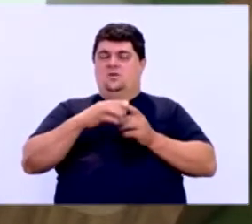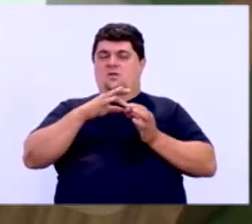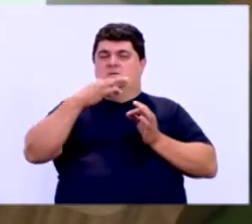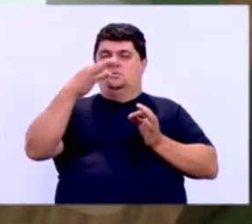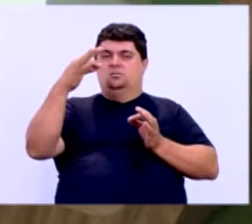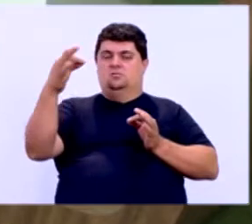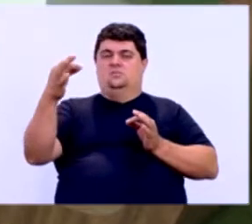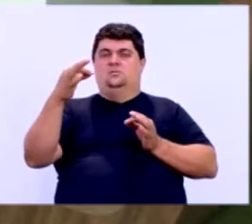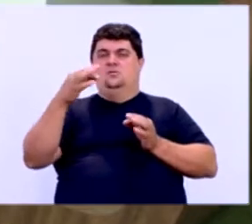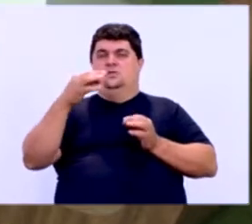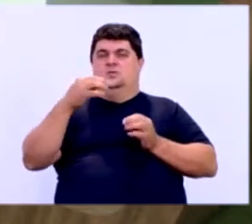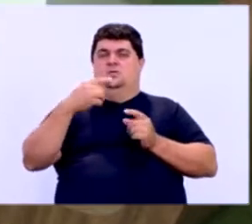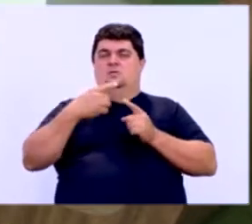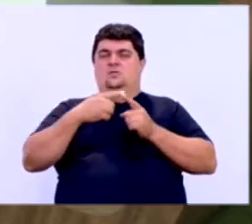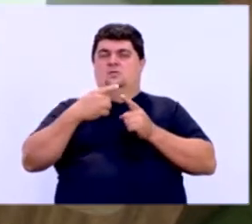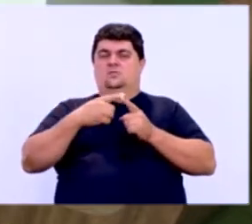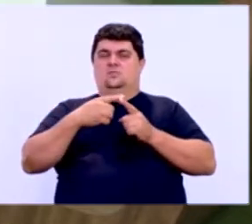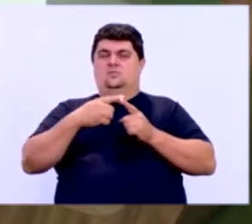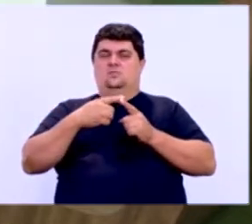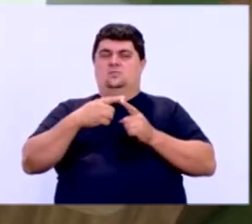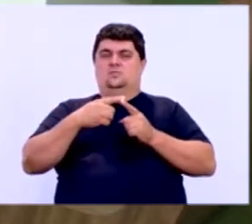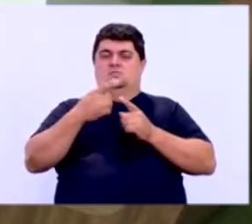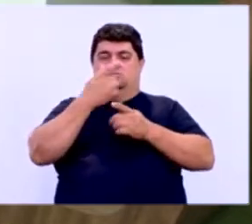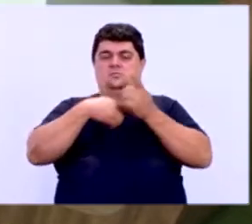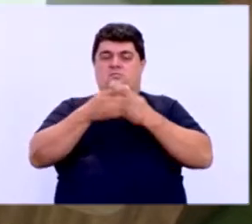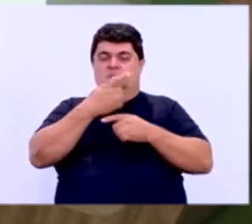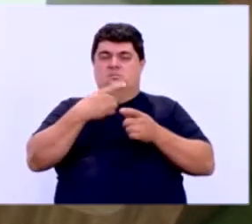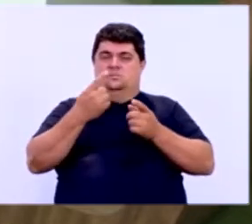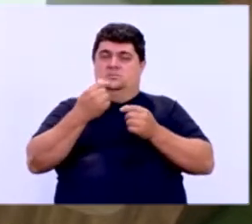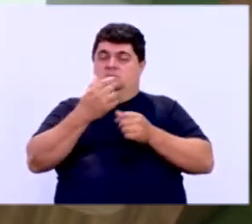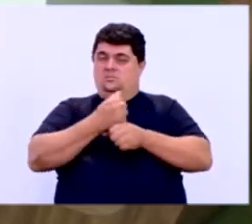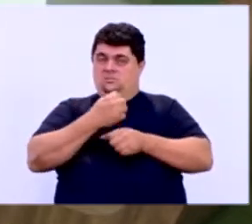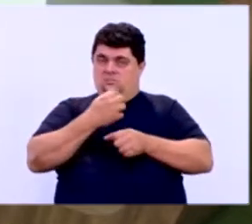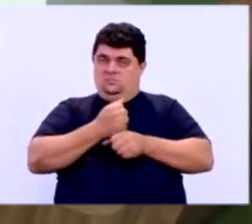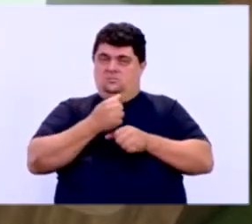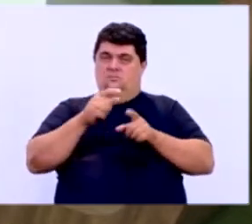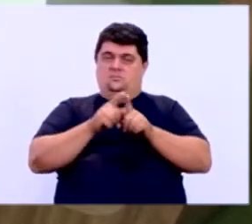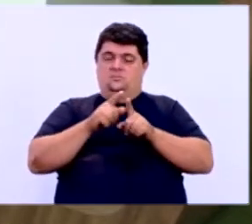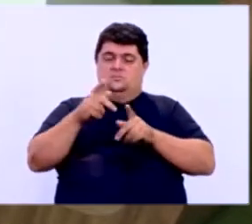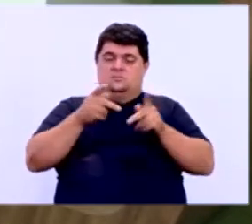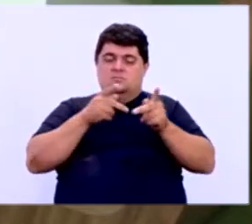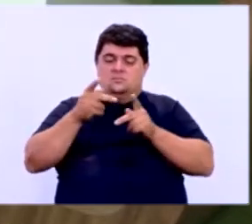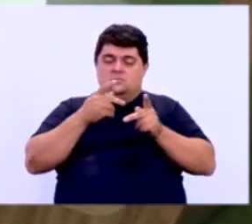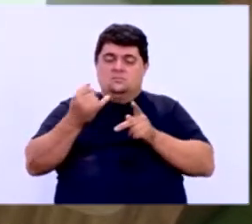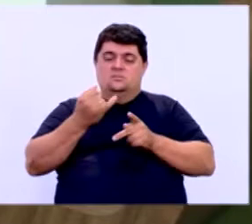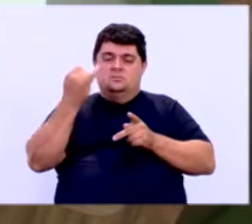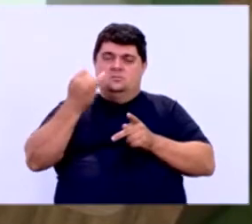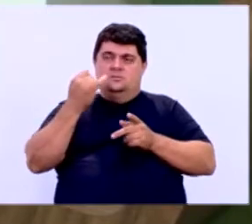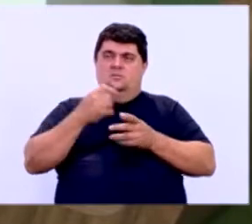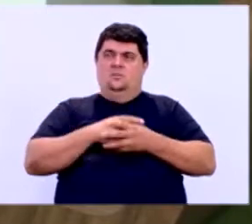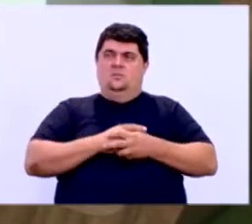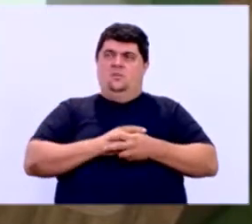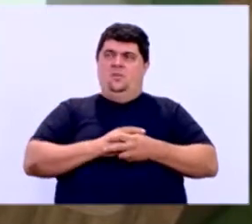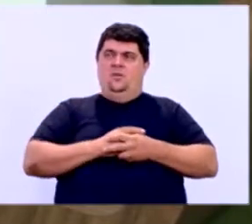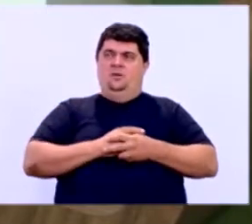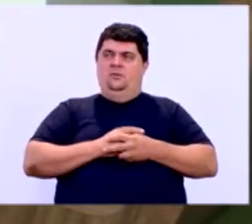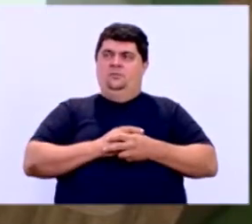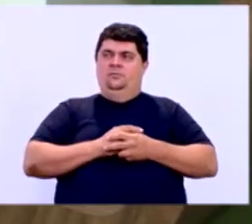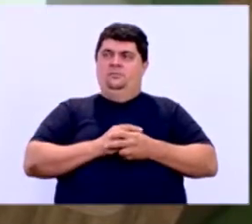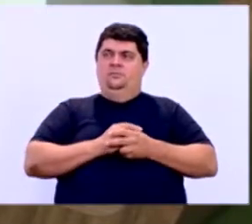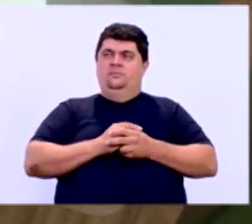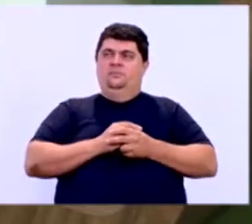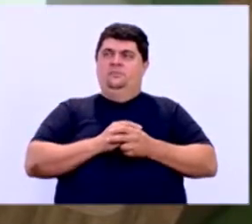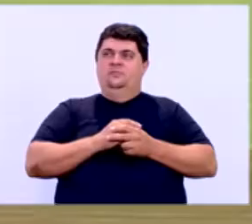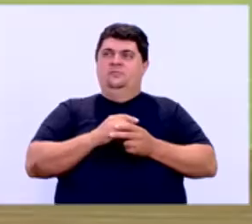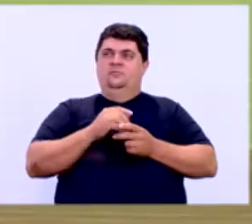prazo, esse gasto de capital é importante para o gestor financeiro, né, planejar suas finanças, né, professor Igor? Exatamente.